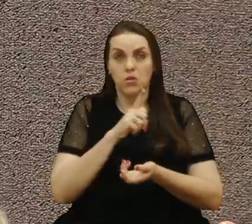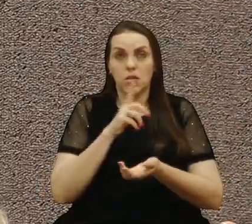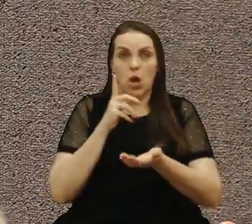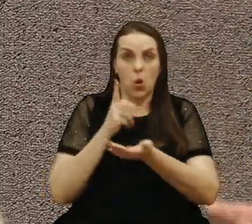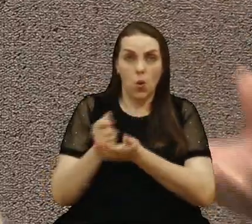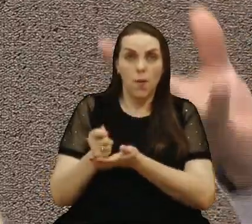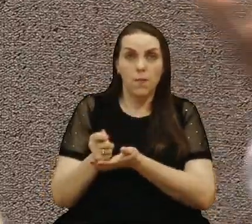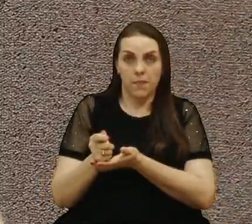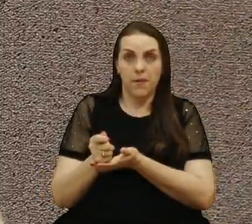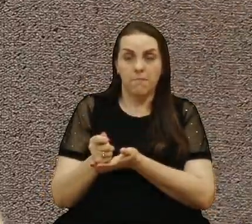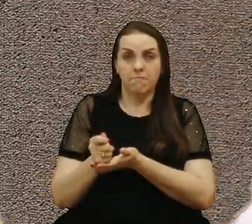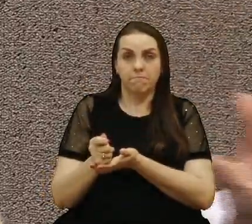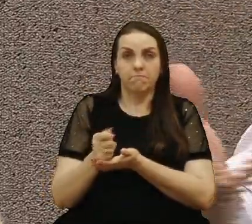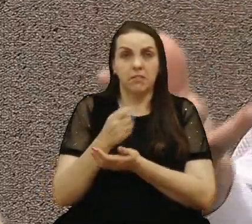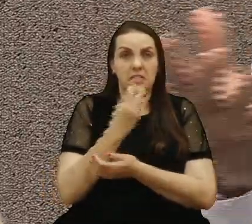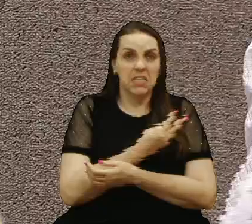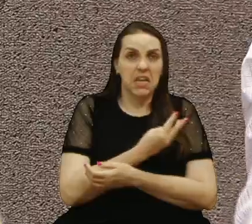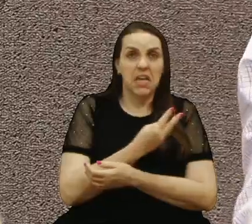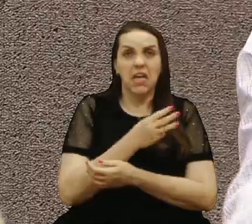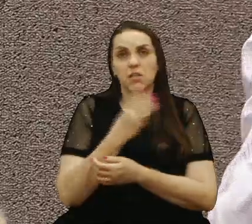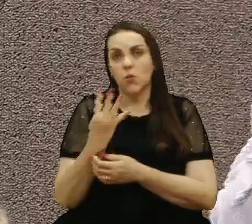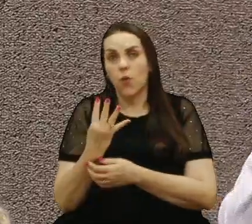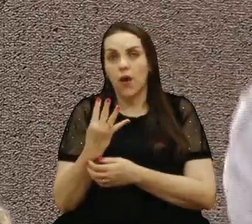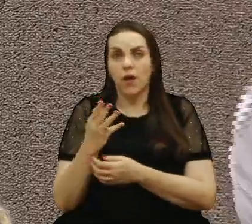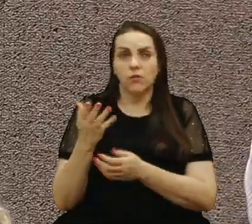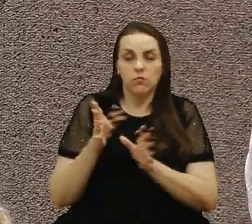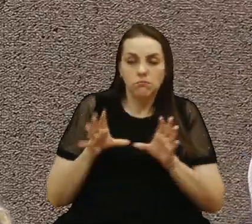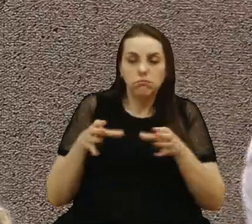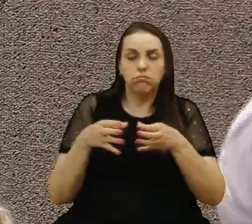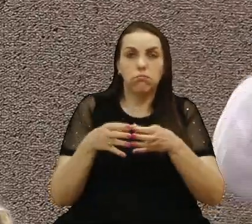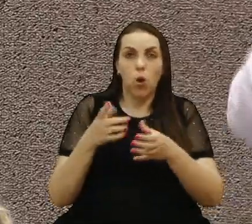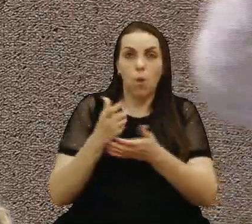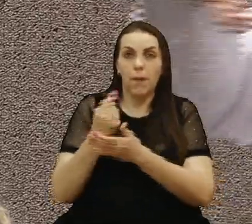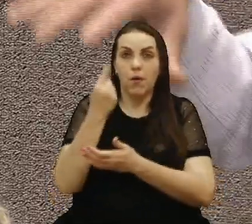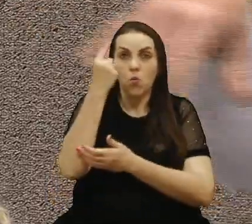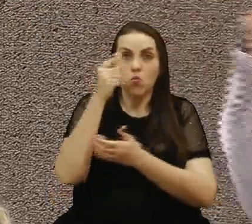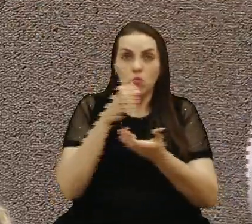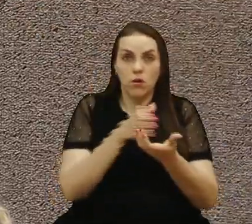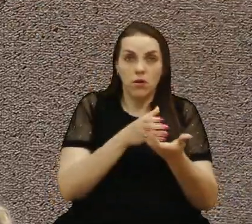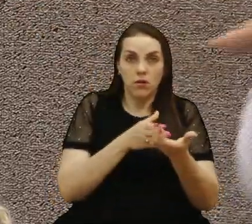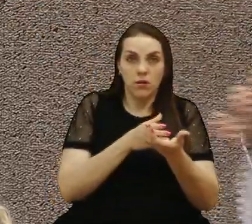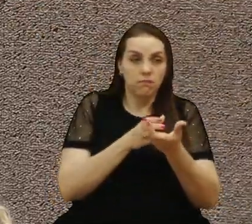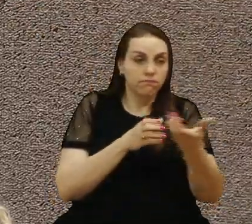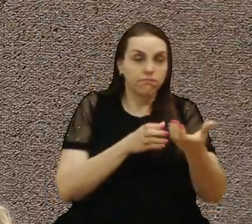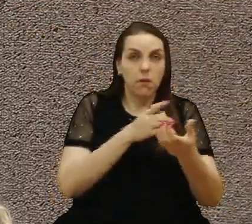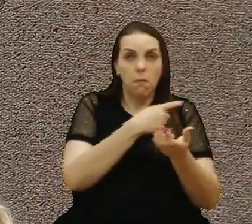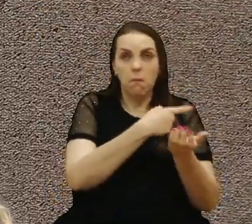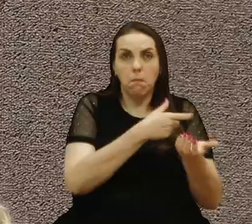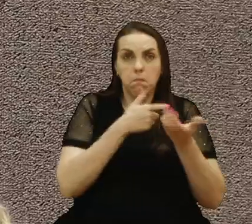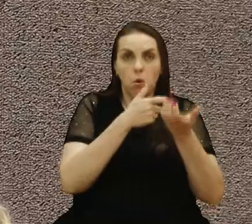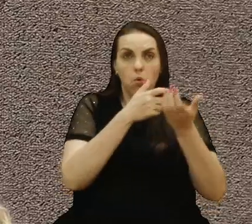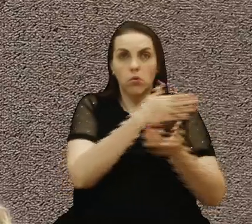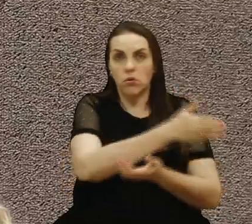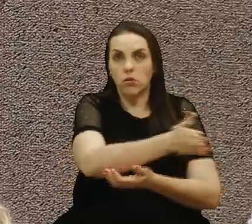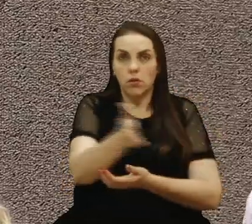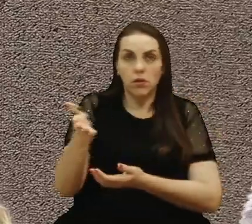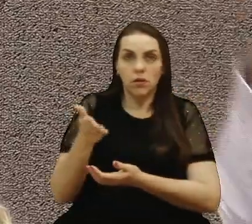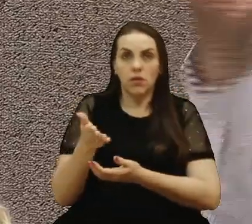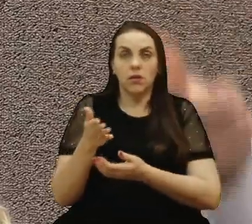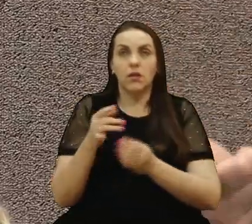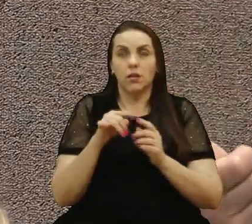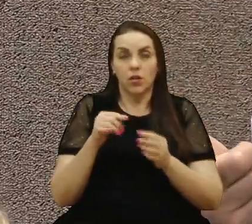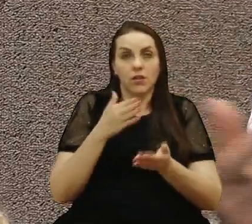compra. 3, 4 agricultor pequeno, compraria um canhão, cobriria toda a área de todos eles, né? E